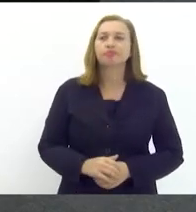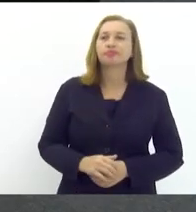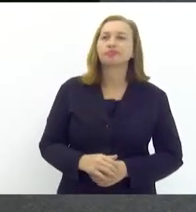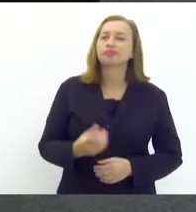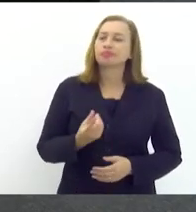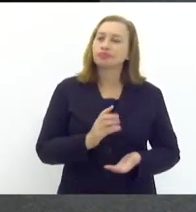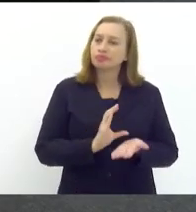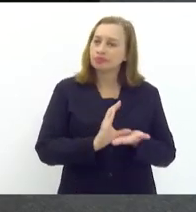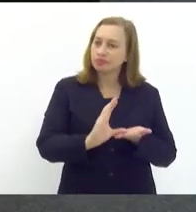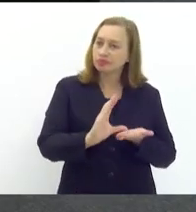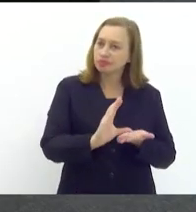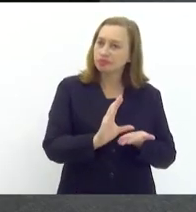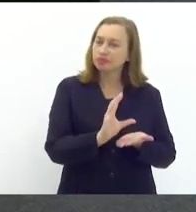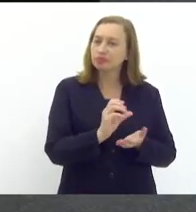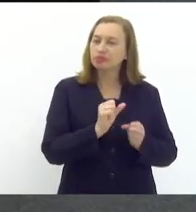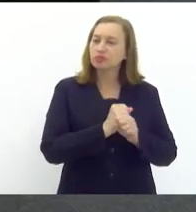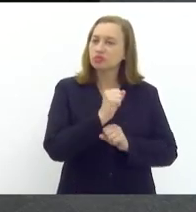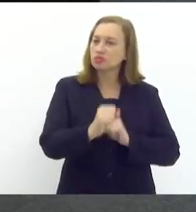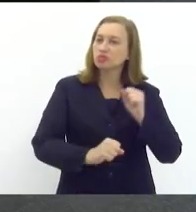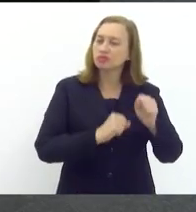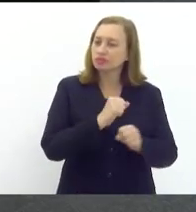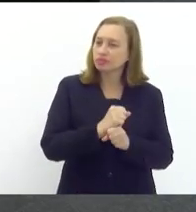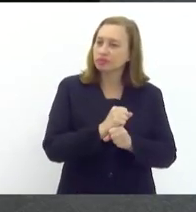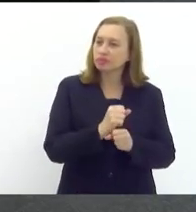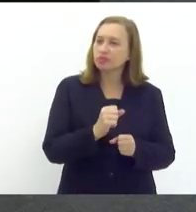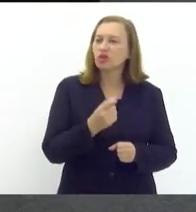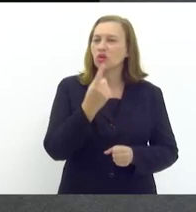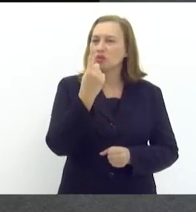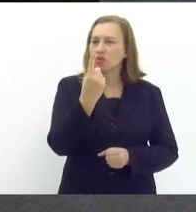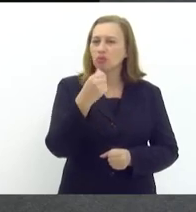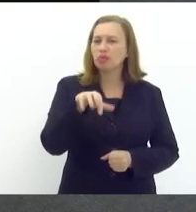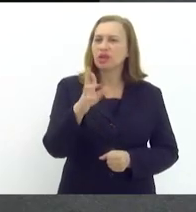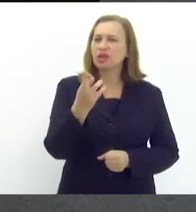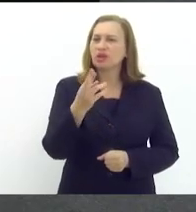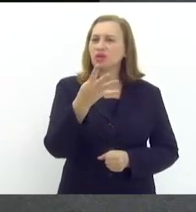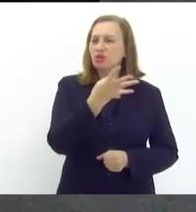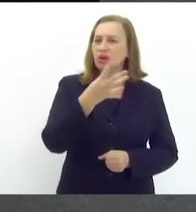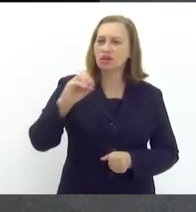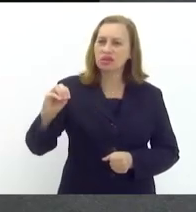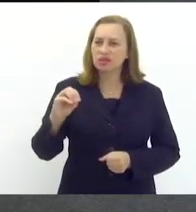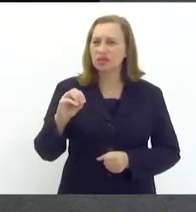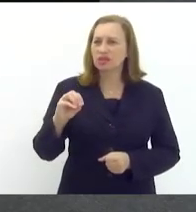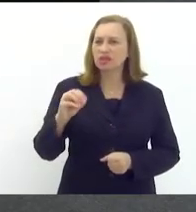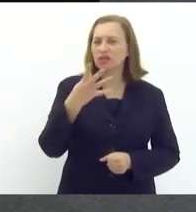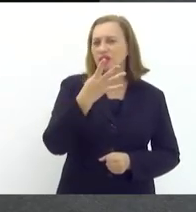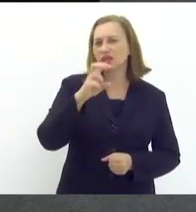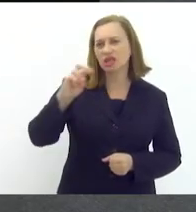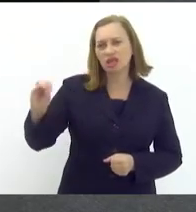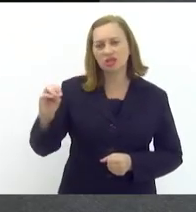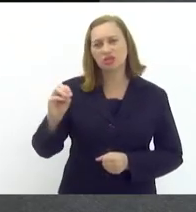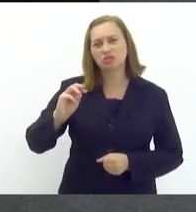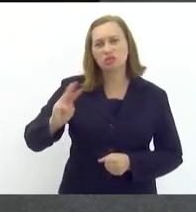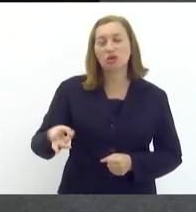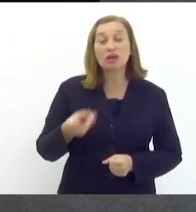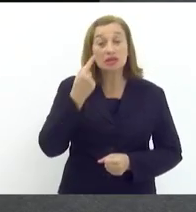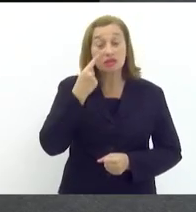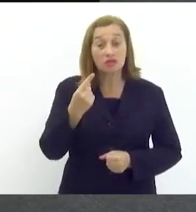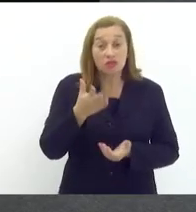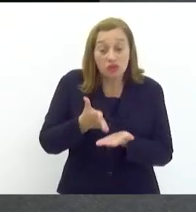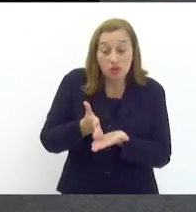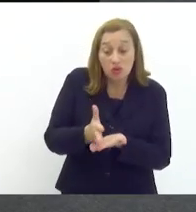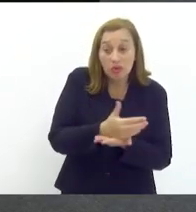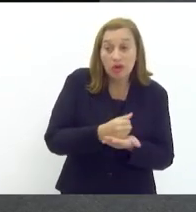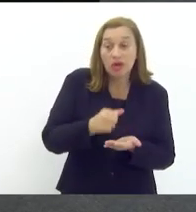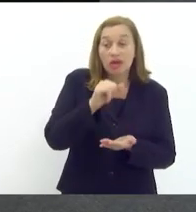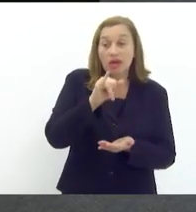tá na monta ali de arrecadação próximo entre 1 bilhão e 400 milhões e 1 milhão e 500 milhões se você for pegar o que a gente arrecada de